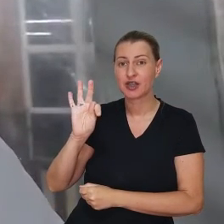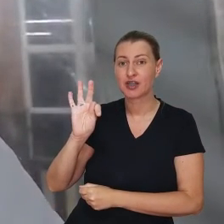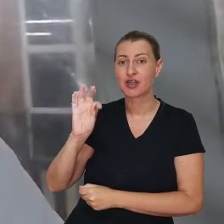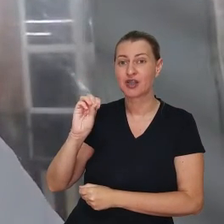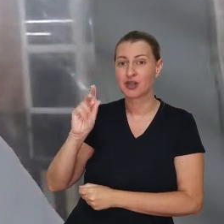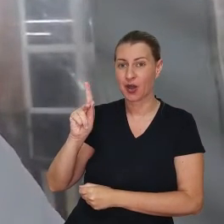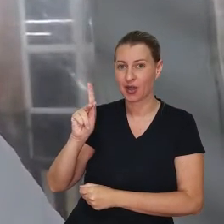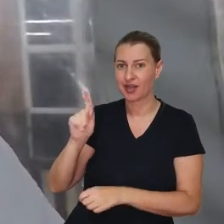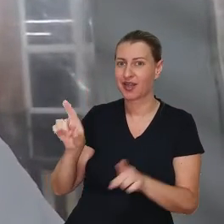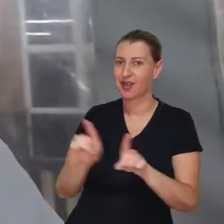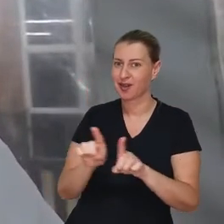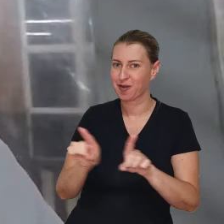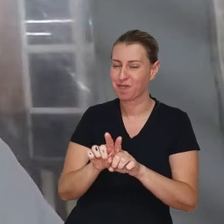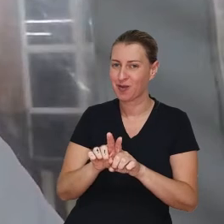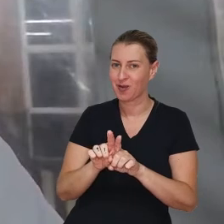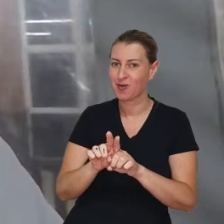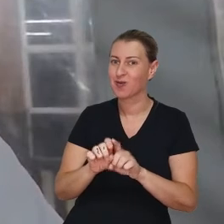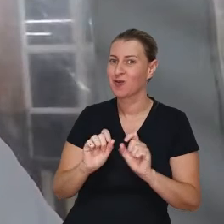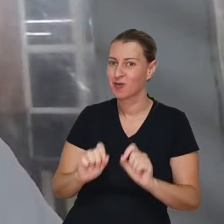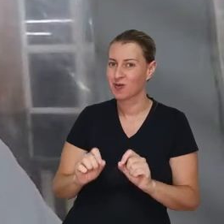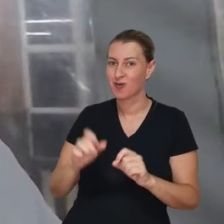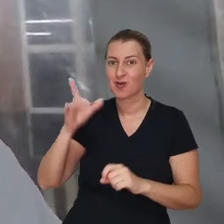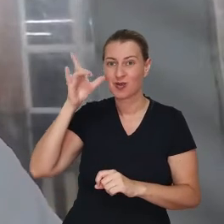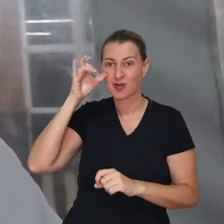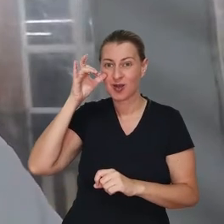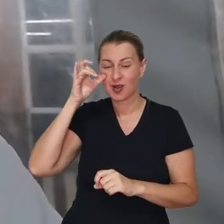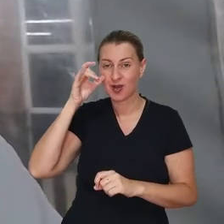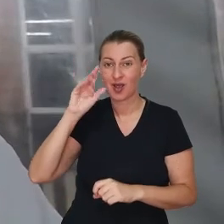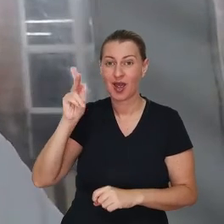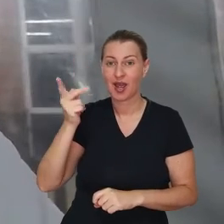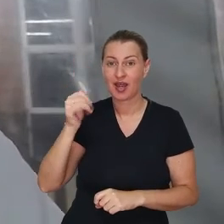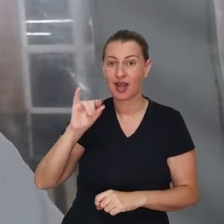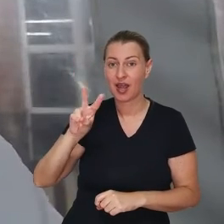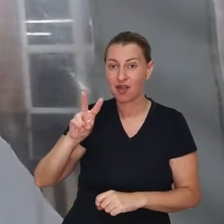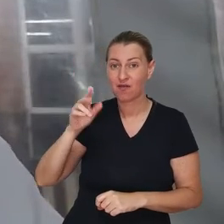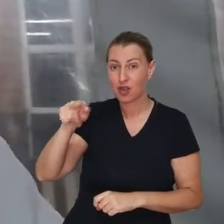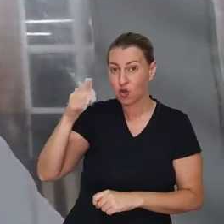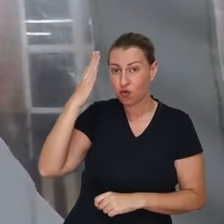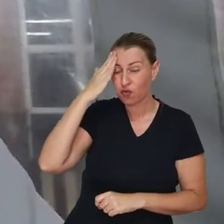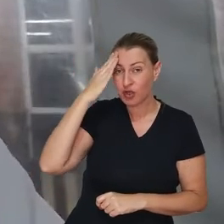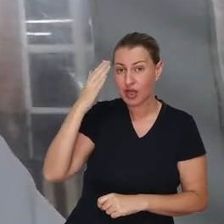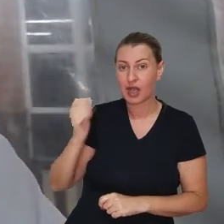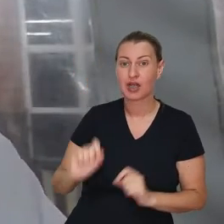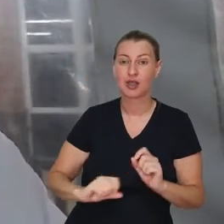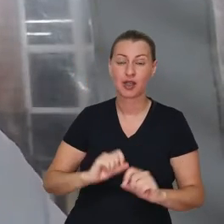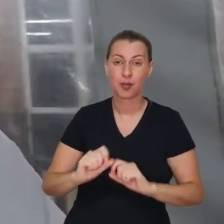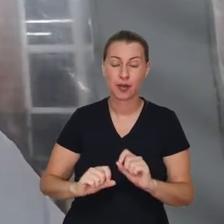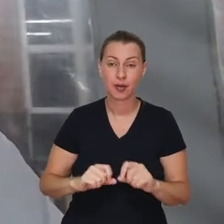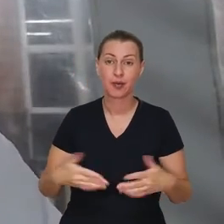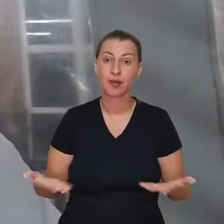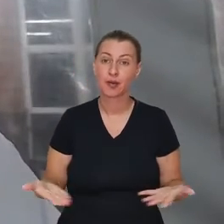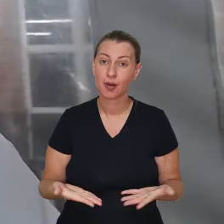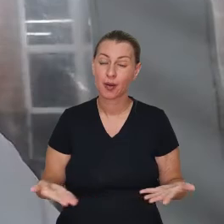Então, queria agradecer a todo mundo que ficou até agora nos assistindo. Queria fazer um agradecimento imenso.